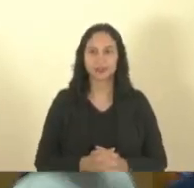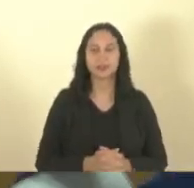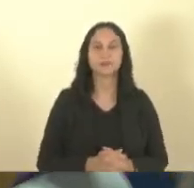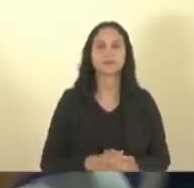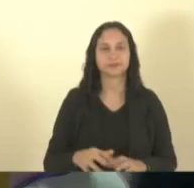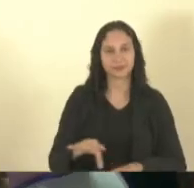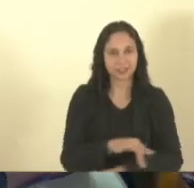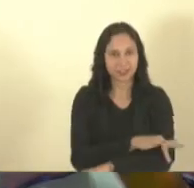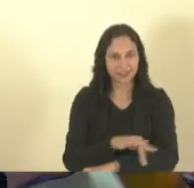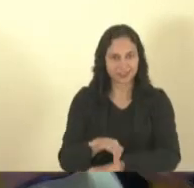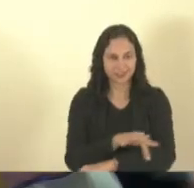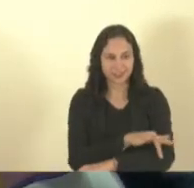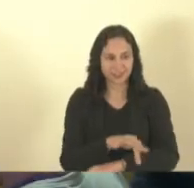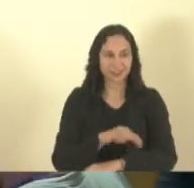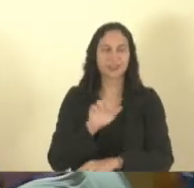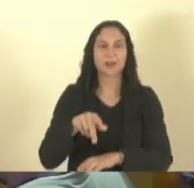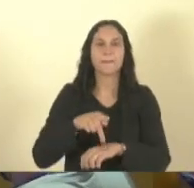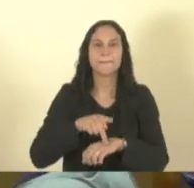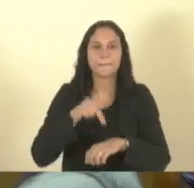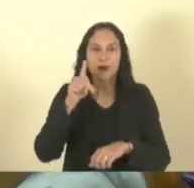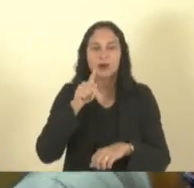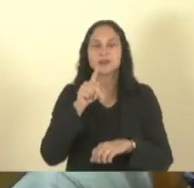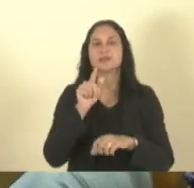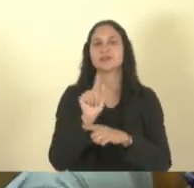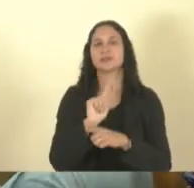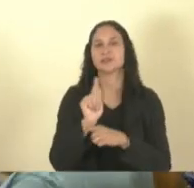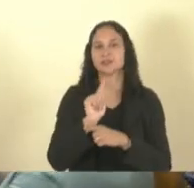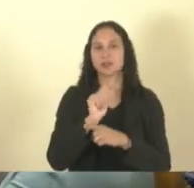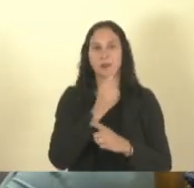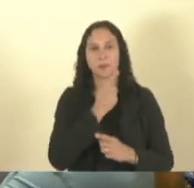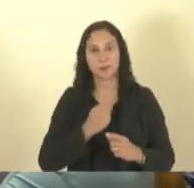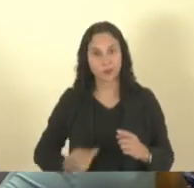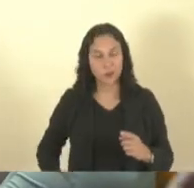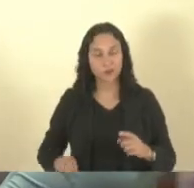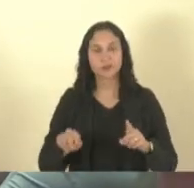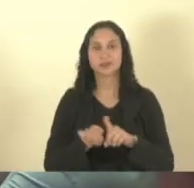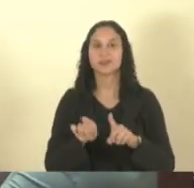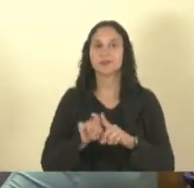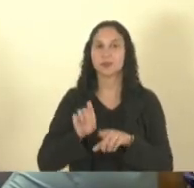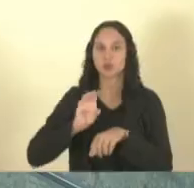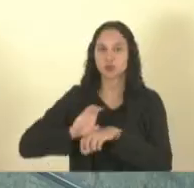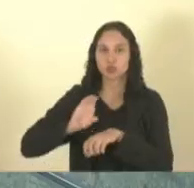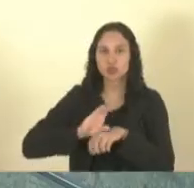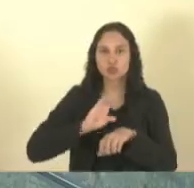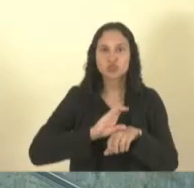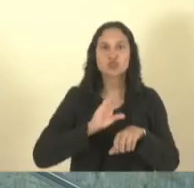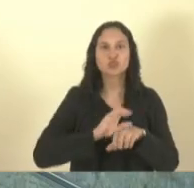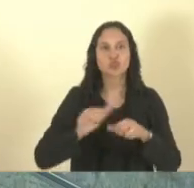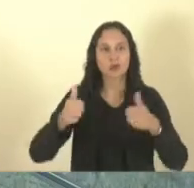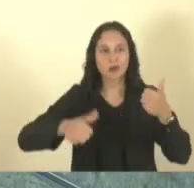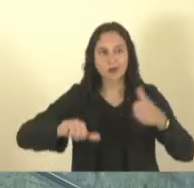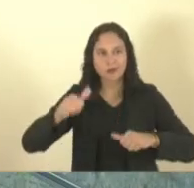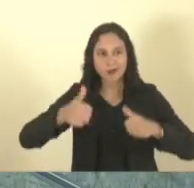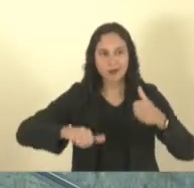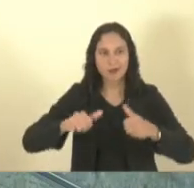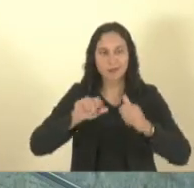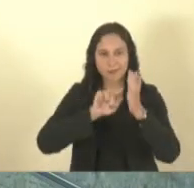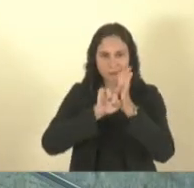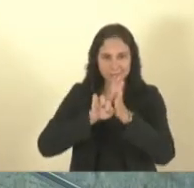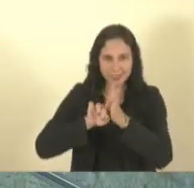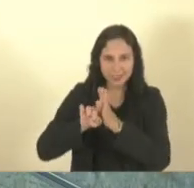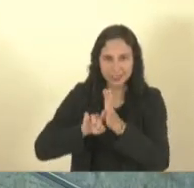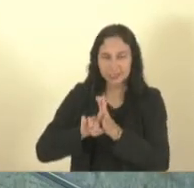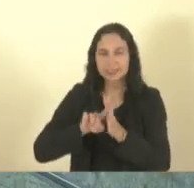Arquiteto e urbanista, com pós-graduação em gestão pública e capacitações em engenharia de avaliação e perícias de